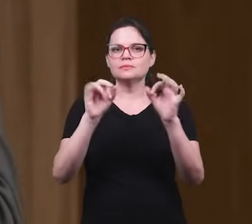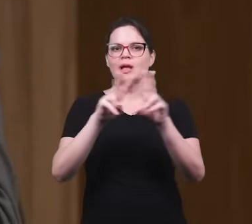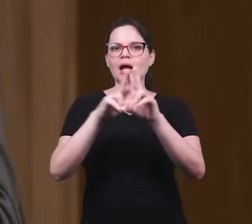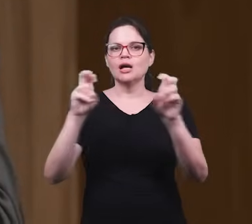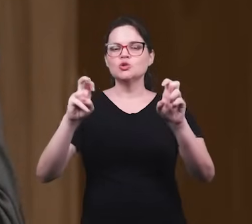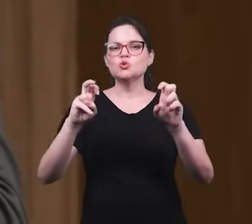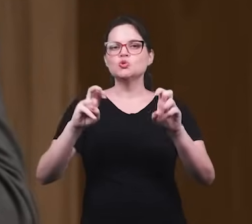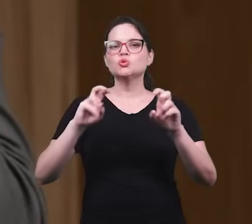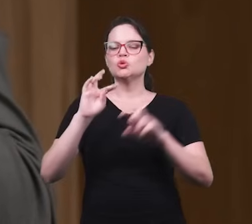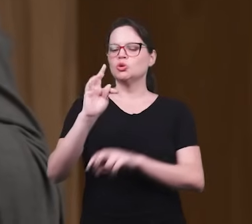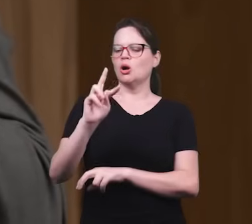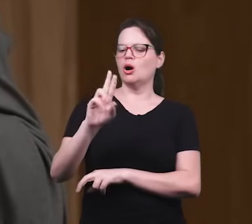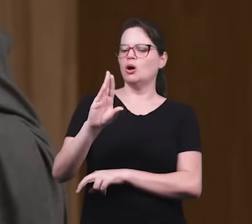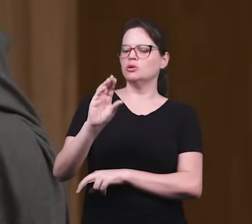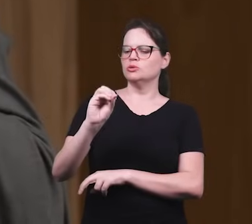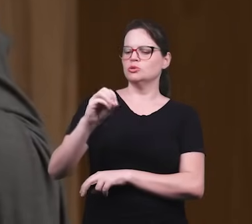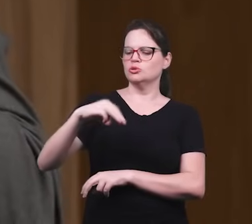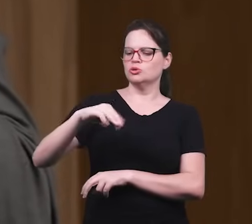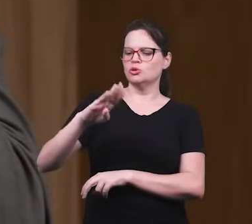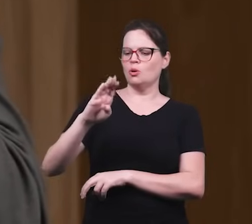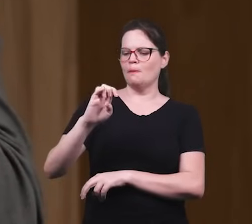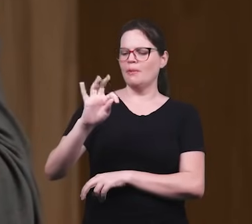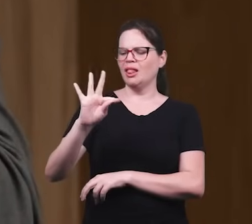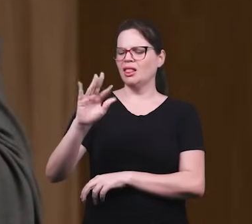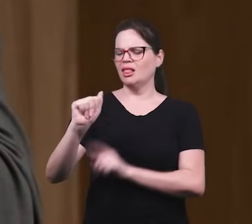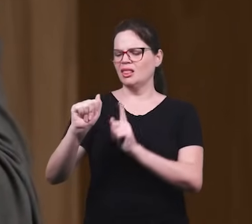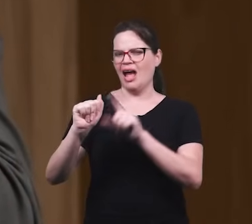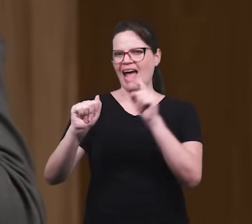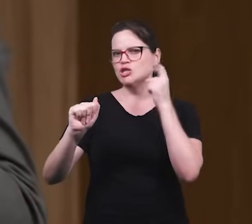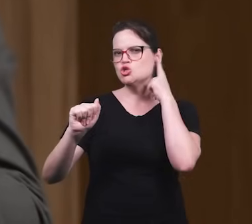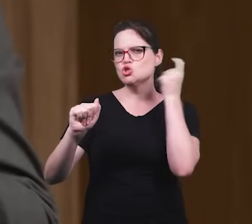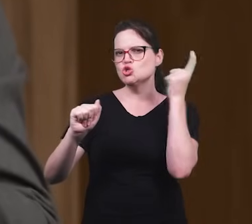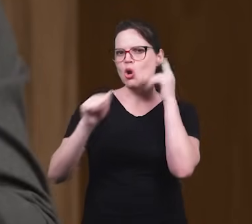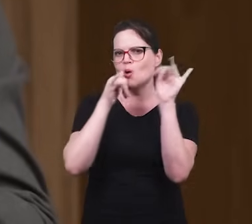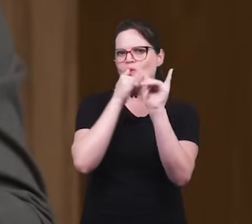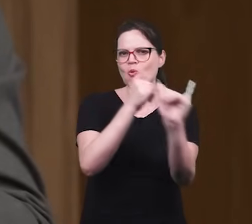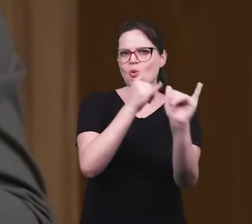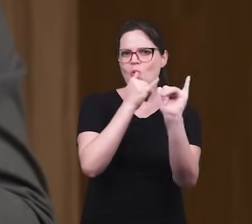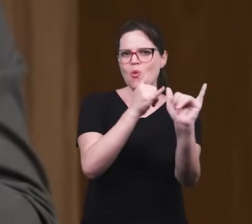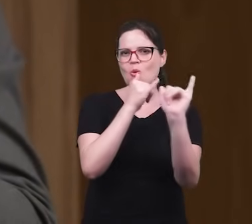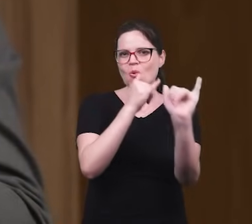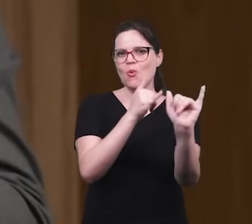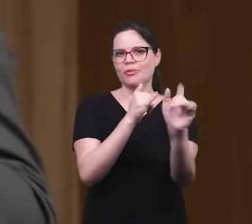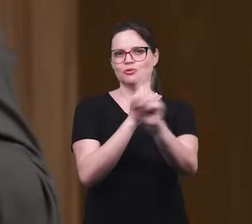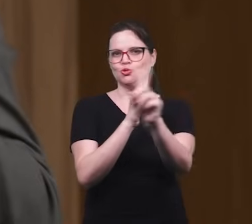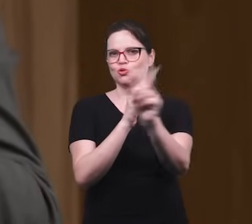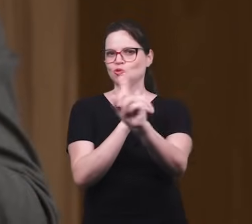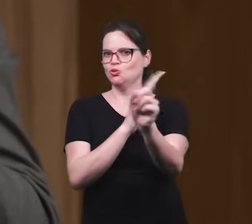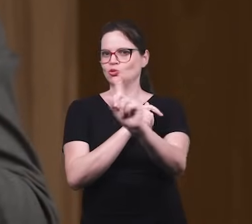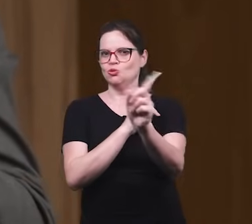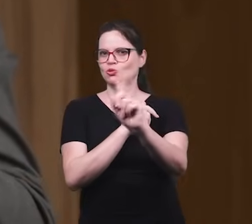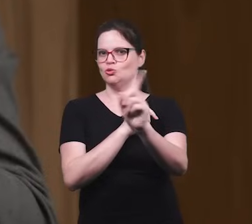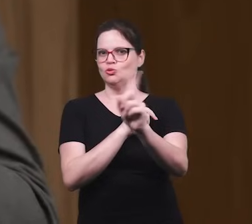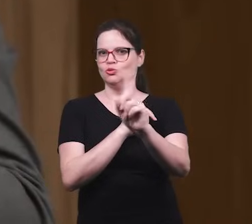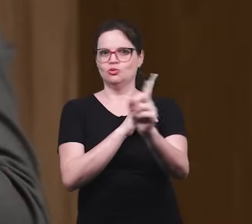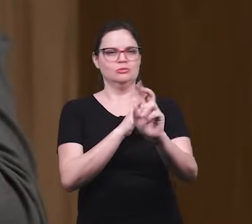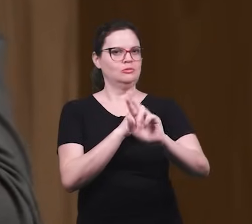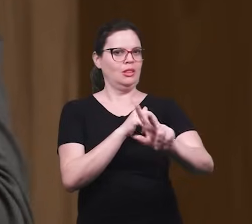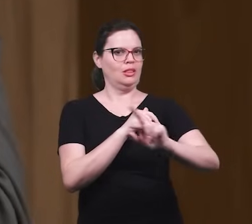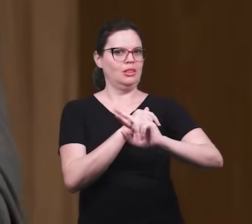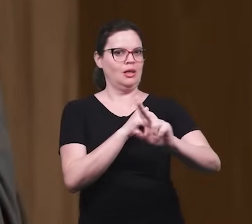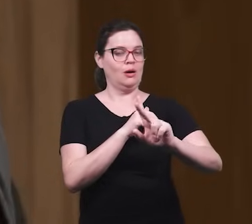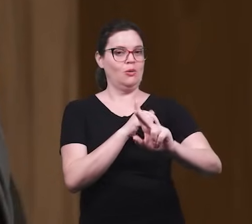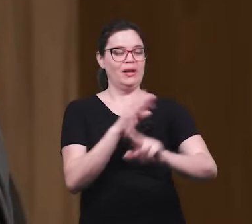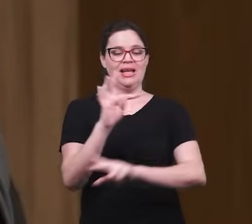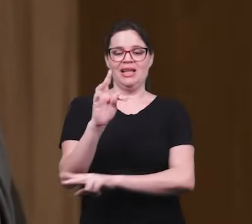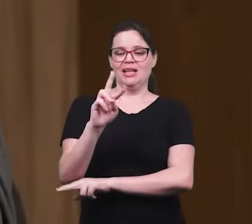trombeta tocou, ninguém vai ouvir um som, né? Como a gente fala nos seminários, não é som de corneta, né? Mas quando a